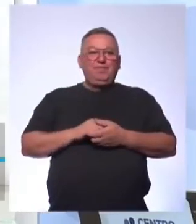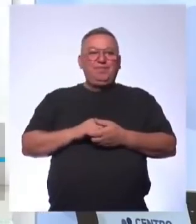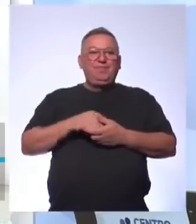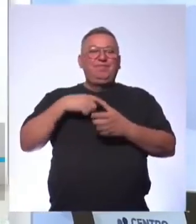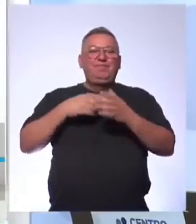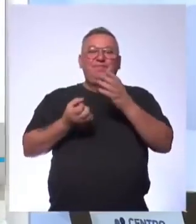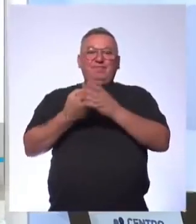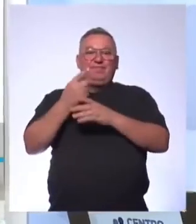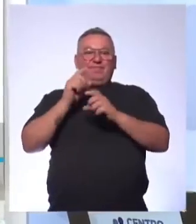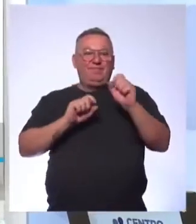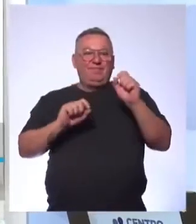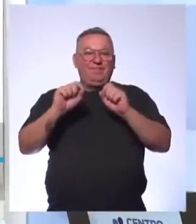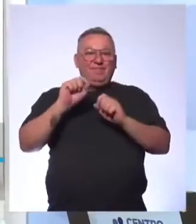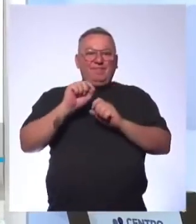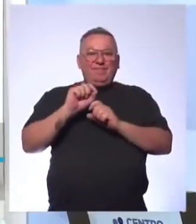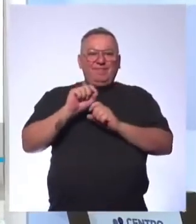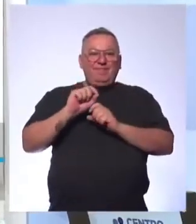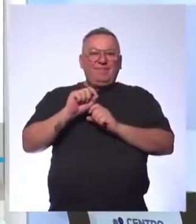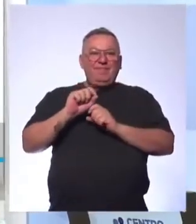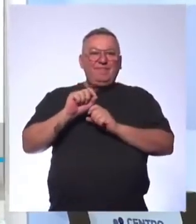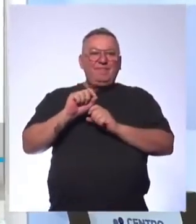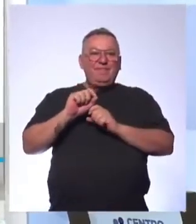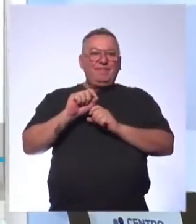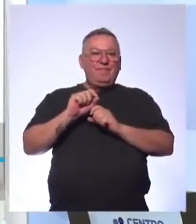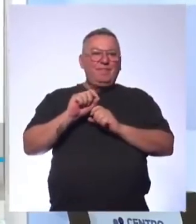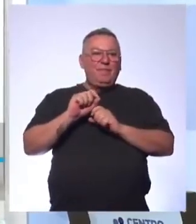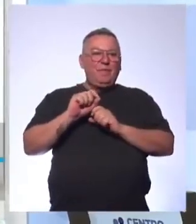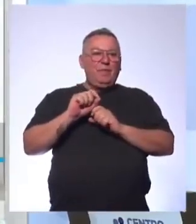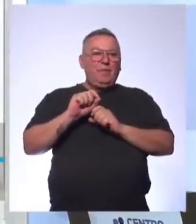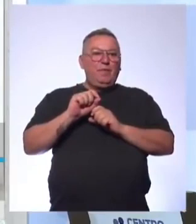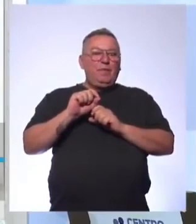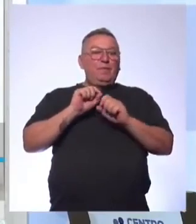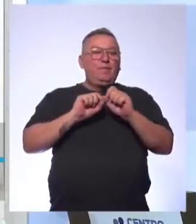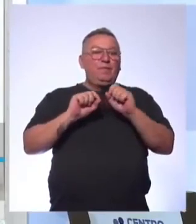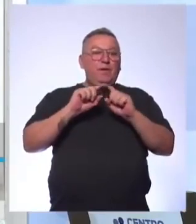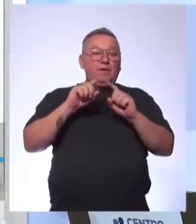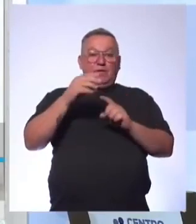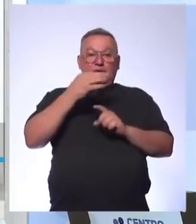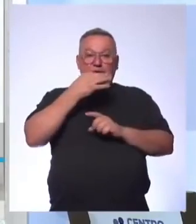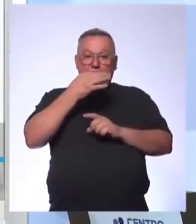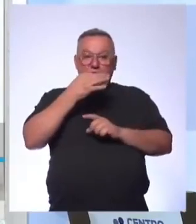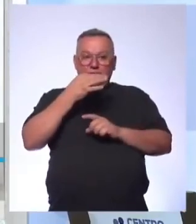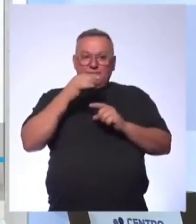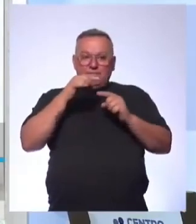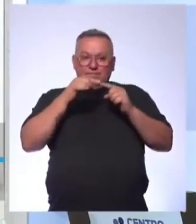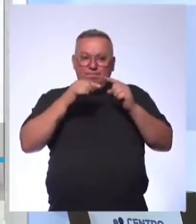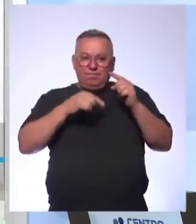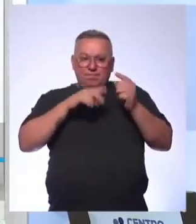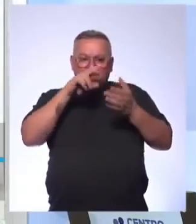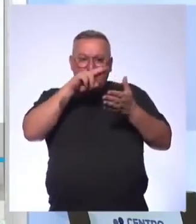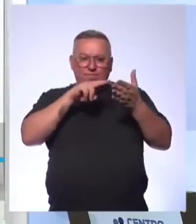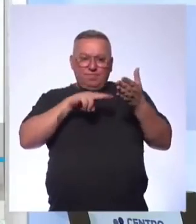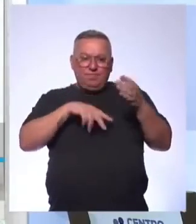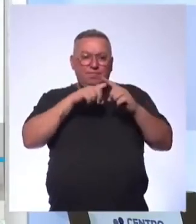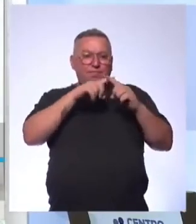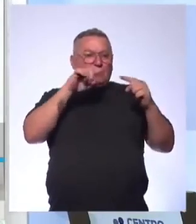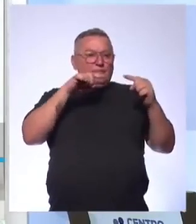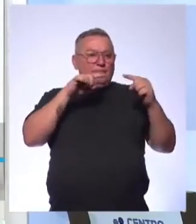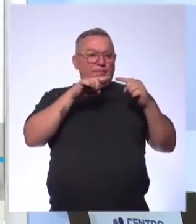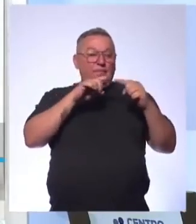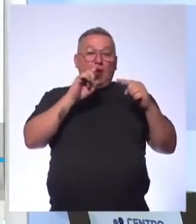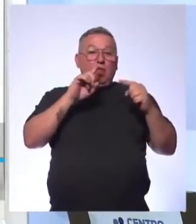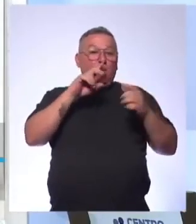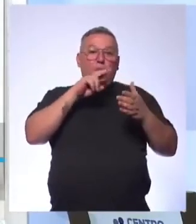criei ali uma comic strip. Mas, se você achar que não está dando para ler, porque no objetivo não é